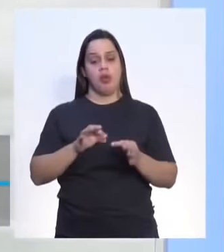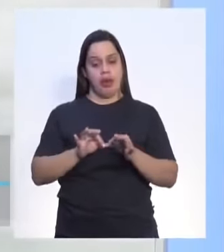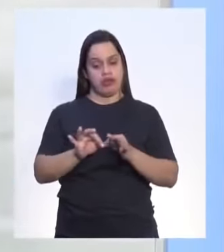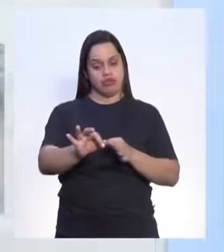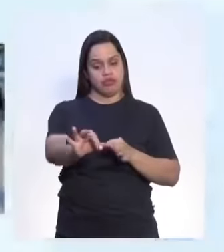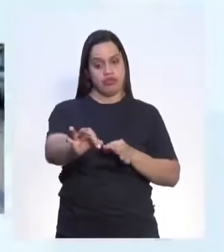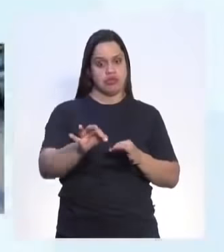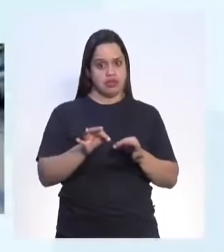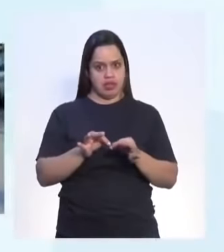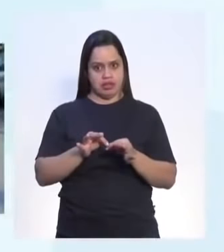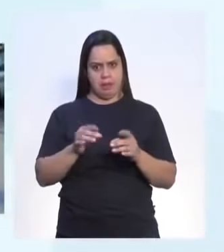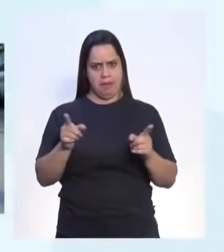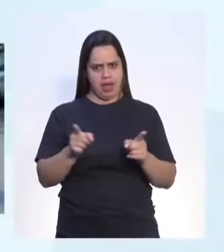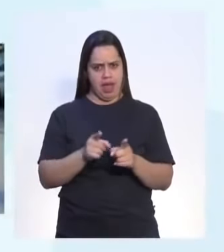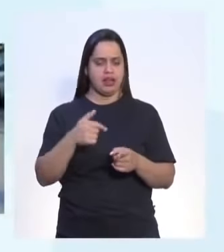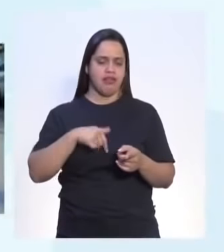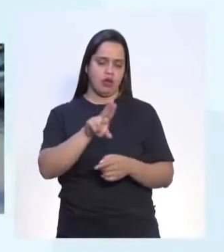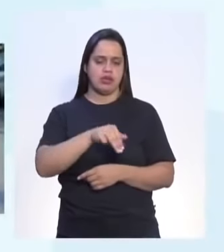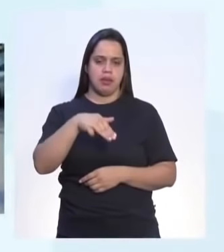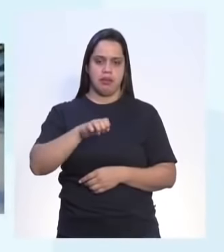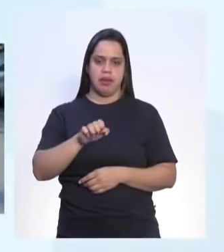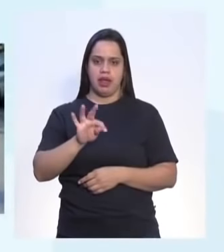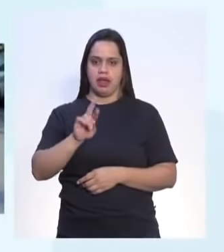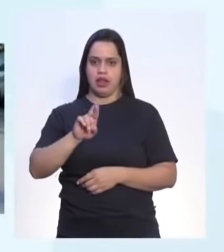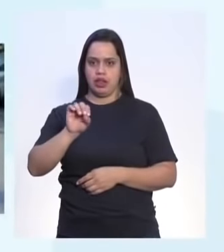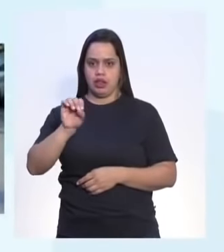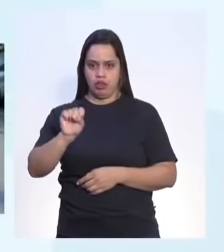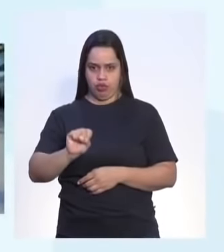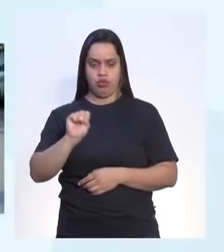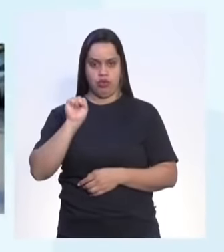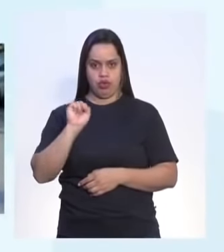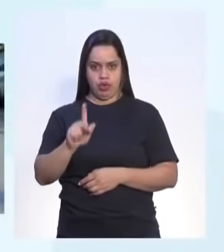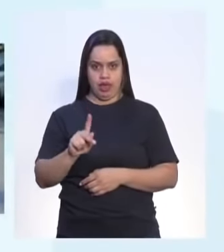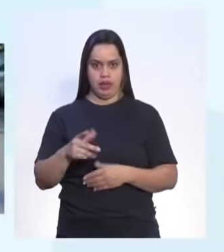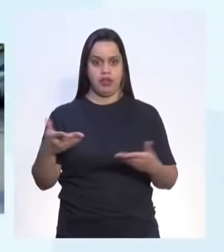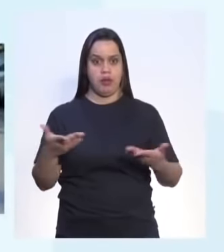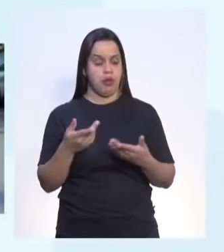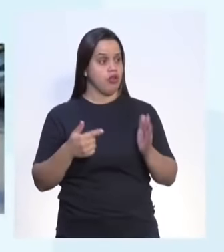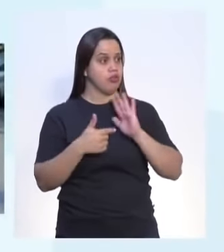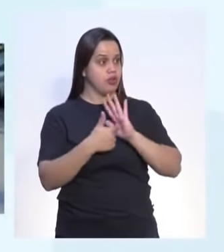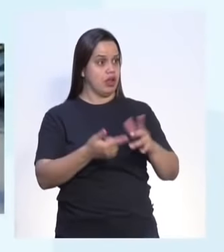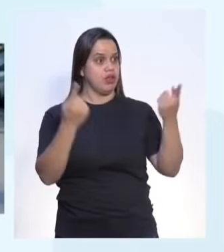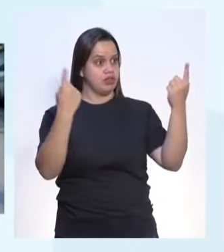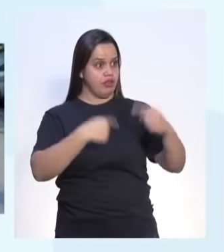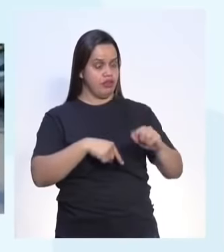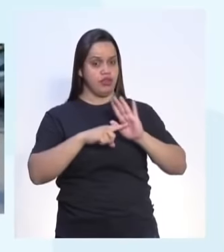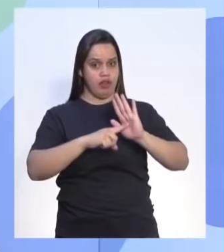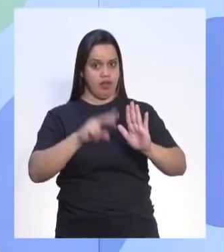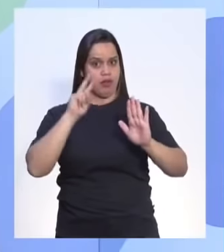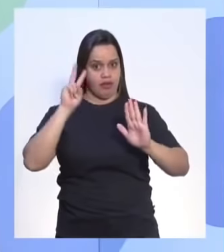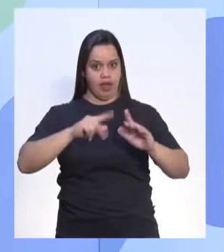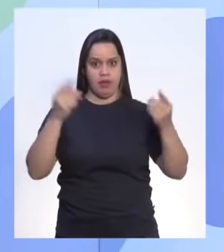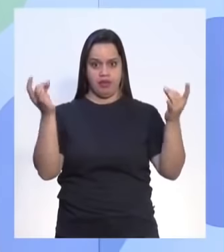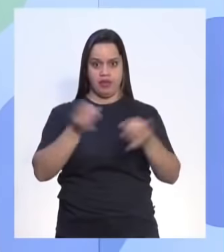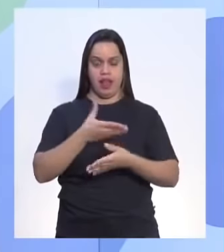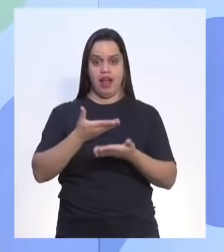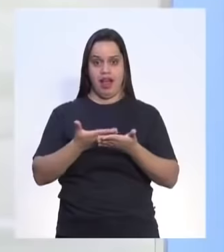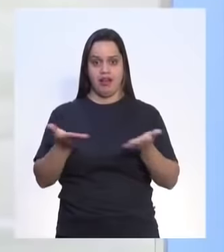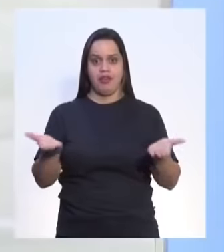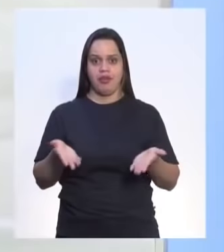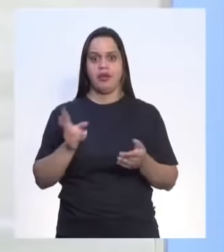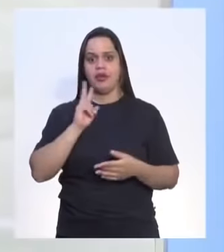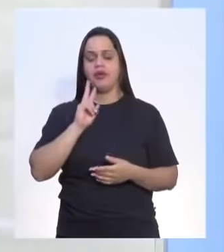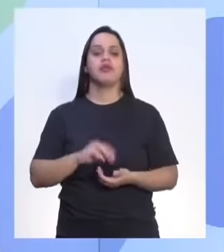ser em metros. Beleza? Tá. Pode dar o desafio já para eles? Pode. Vamos finalizar? Ok.